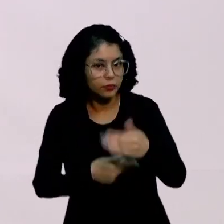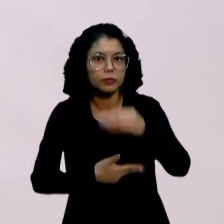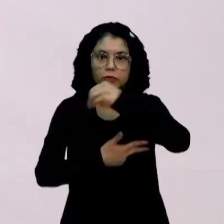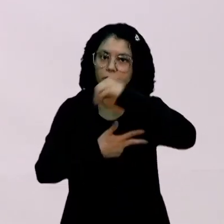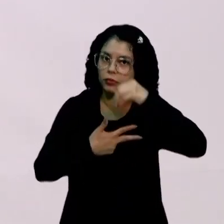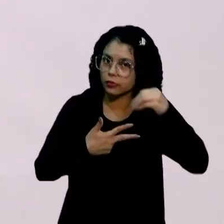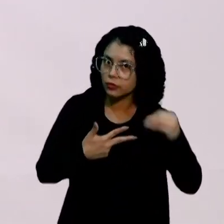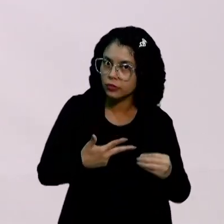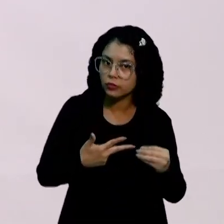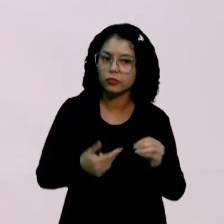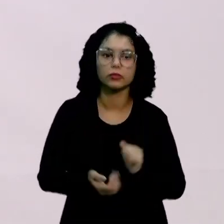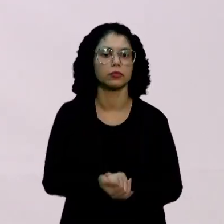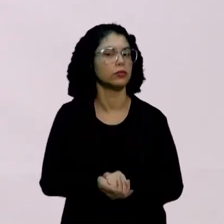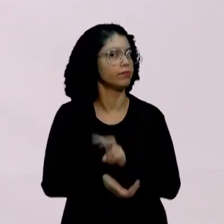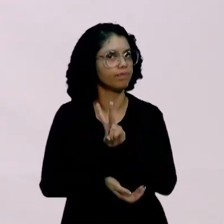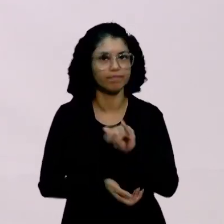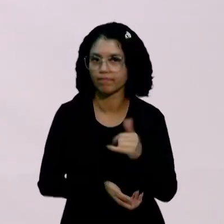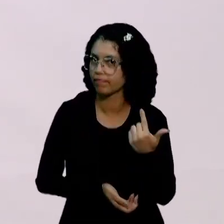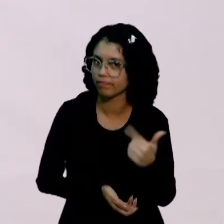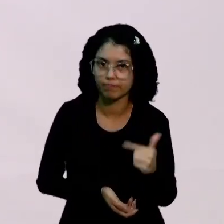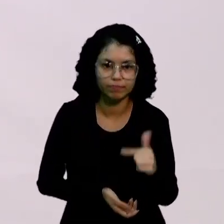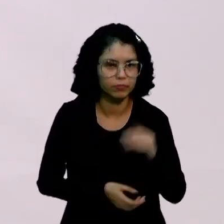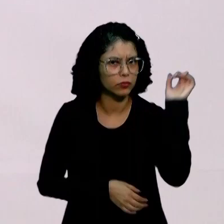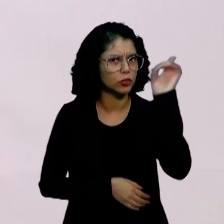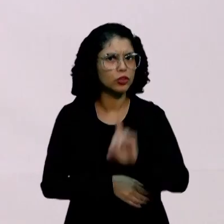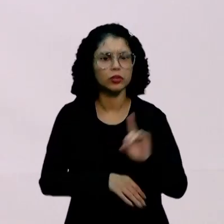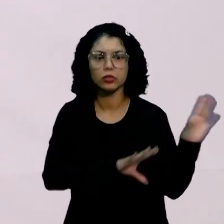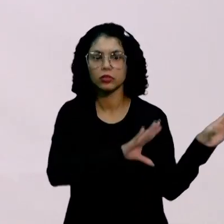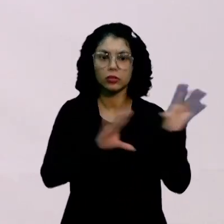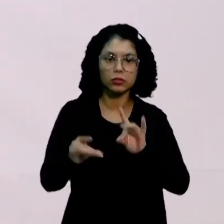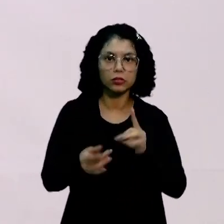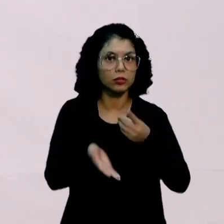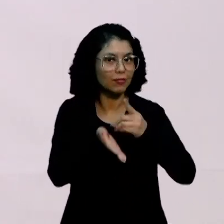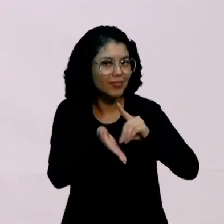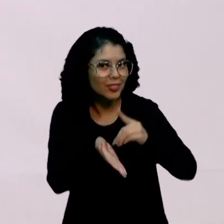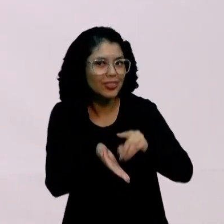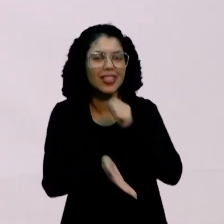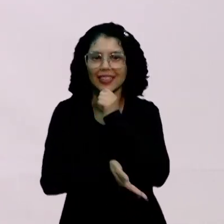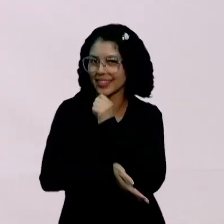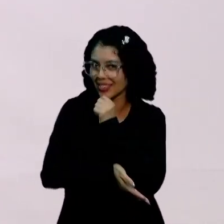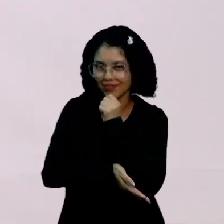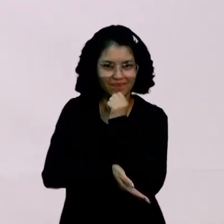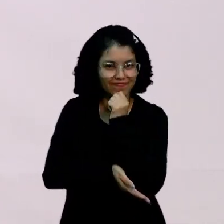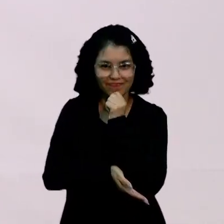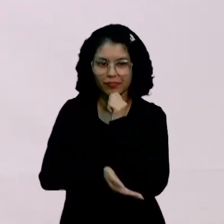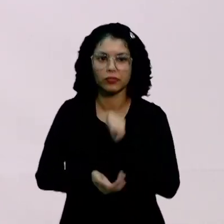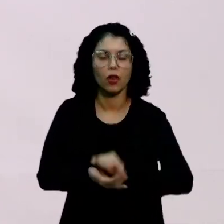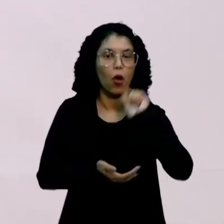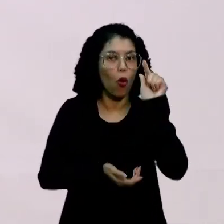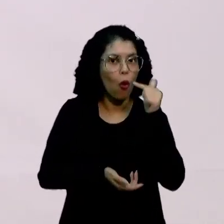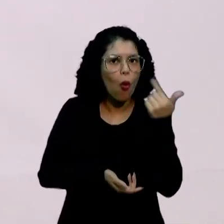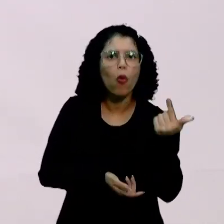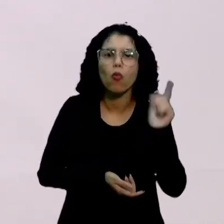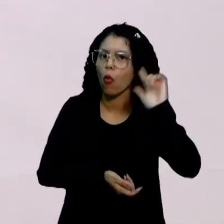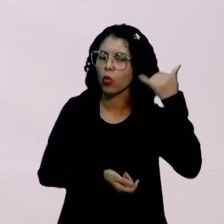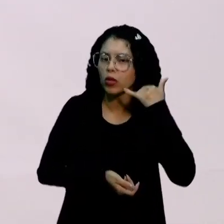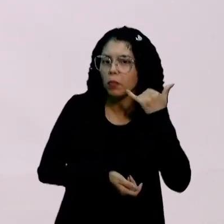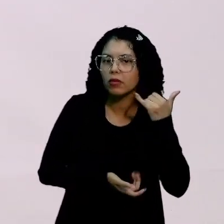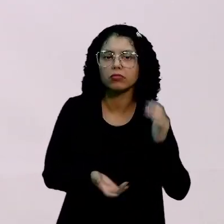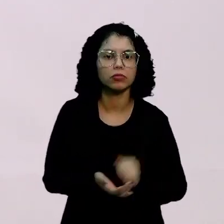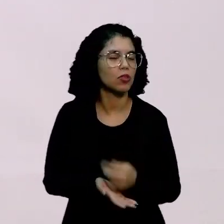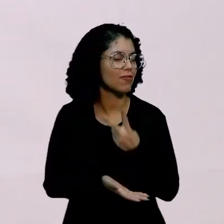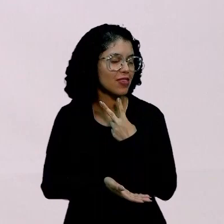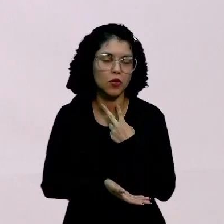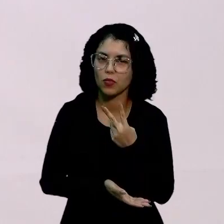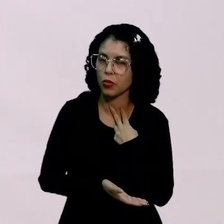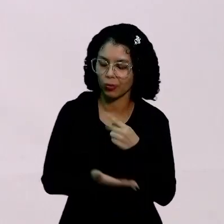Enem você não vai ter direito a levar dicionário ou algum tipo de aparelho eletrônico, vocês não vão